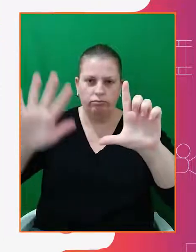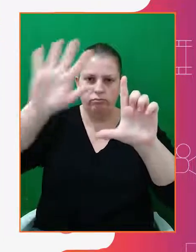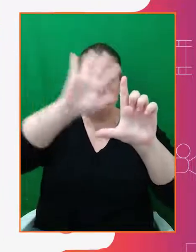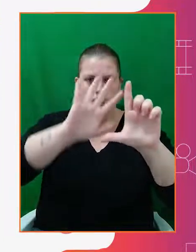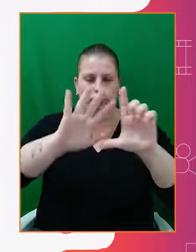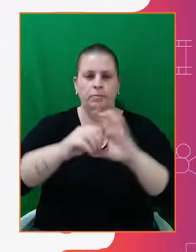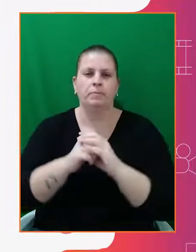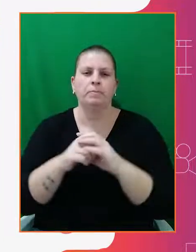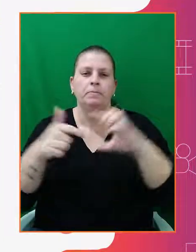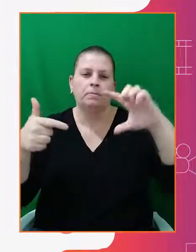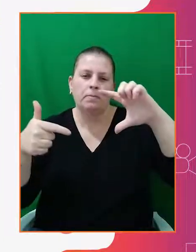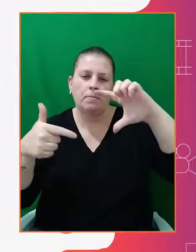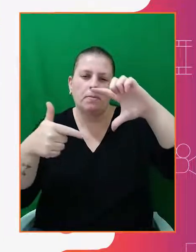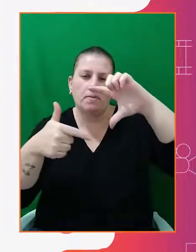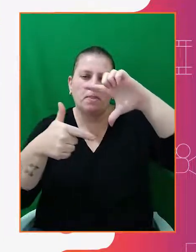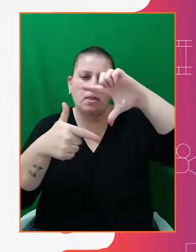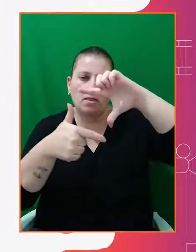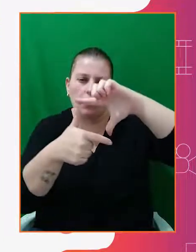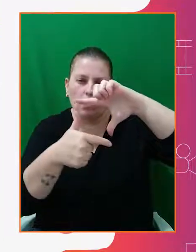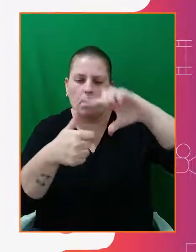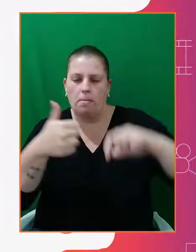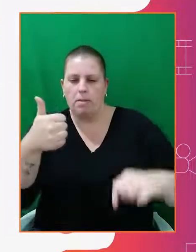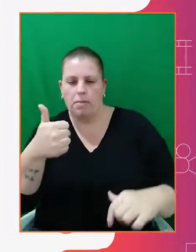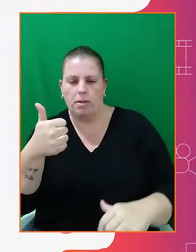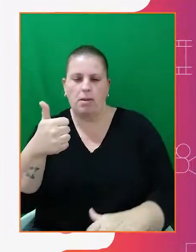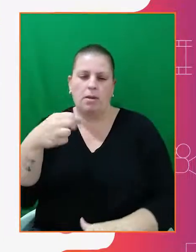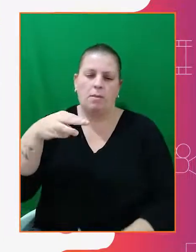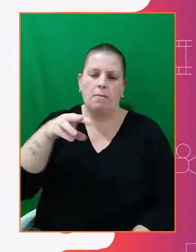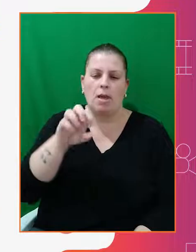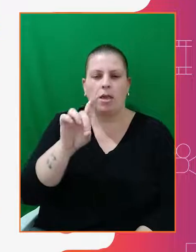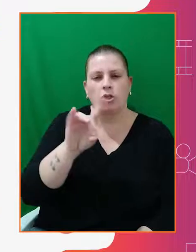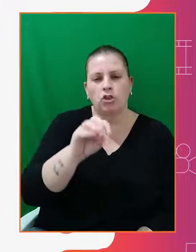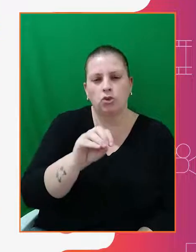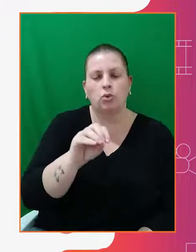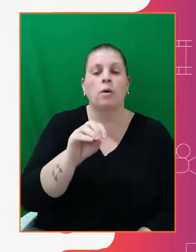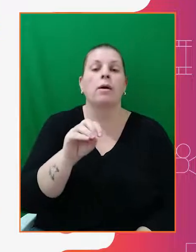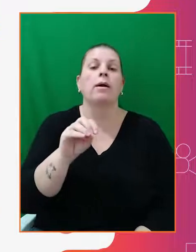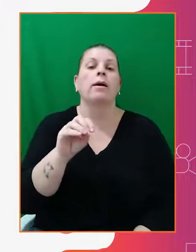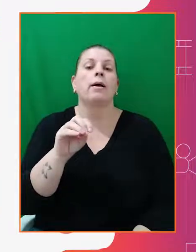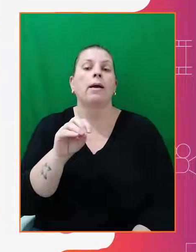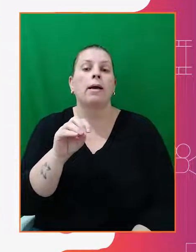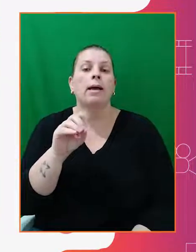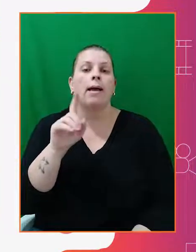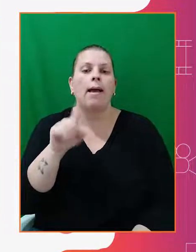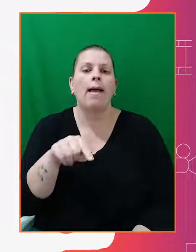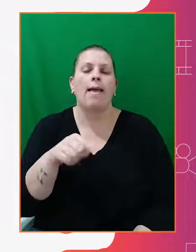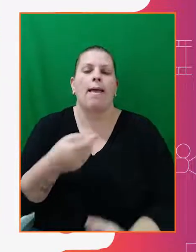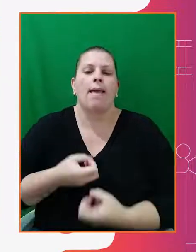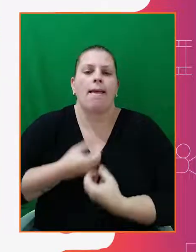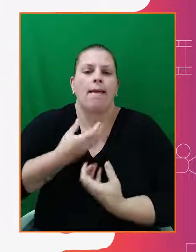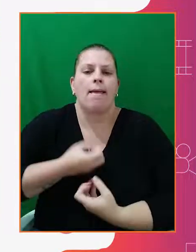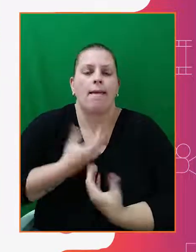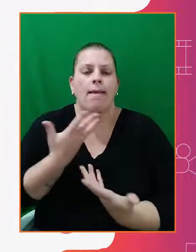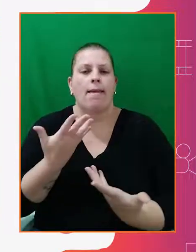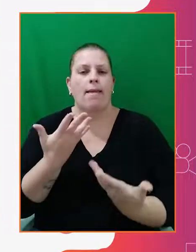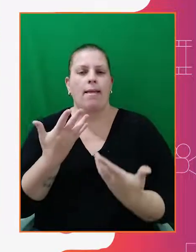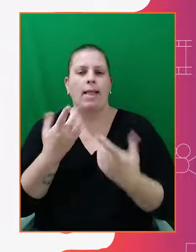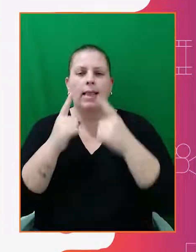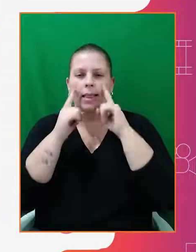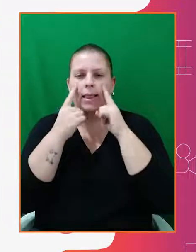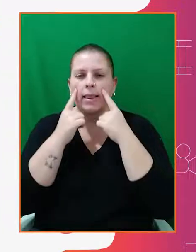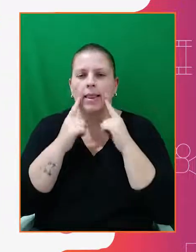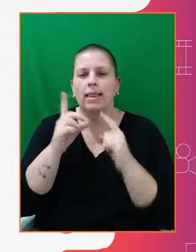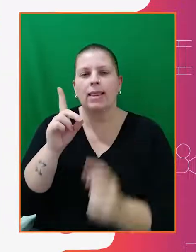ambiente. Os planos mais fechados, né, como o primeiro plano, o plano médio, são chamados de planos expressivos